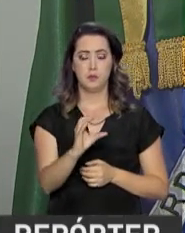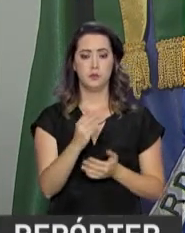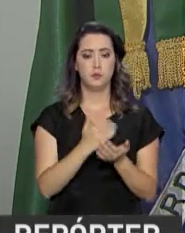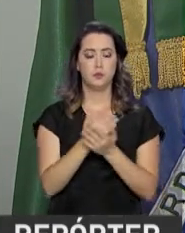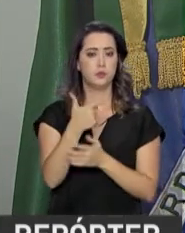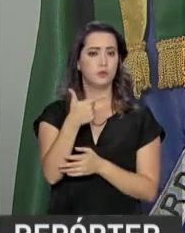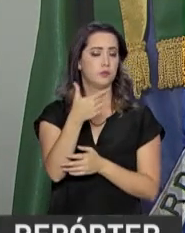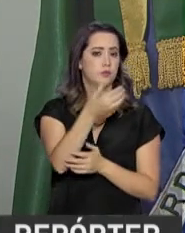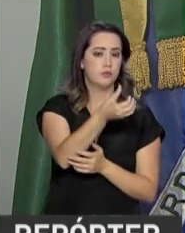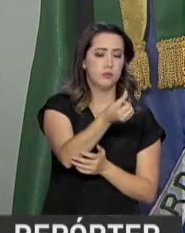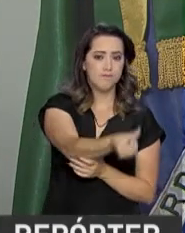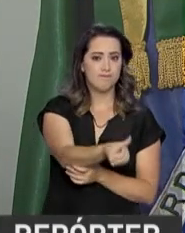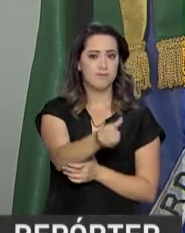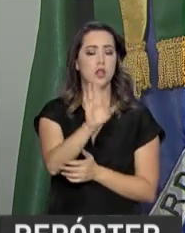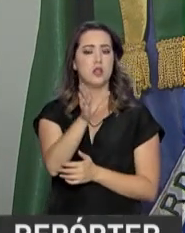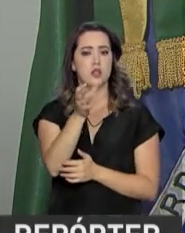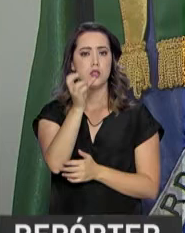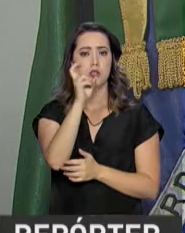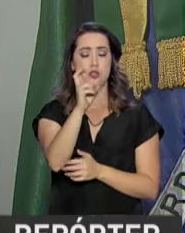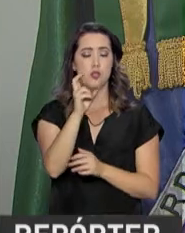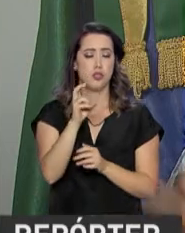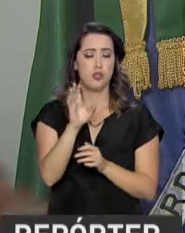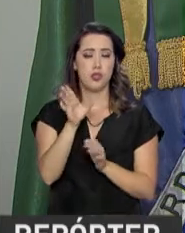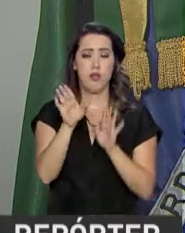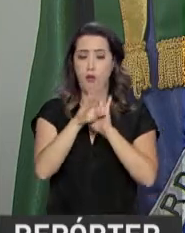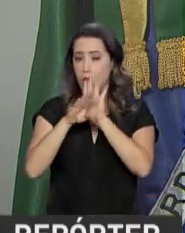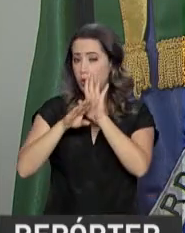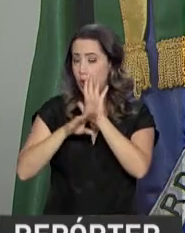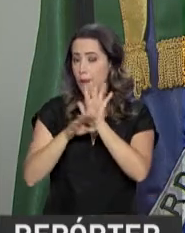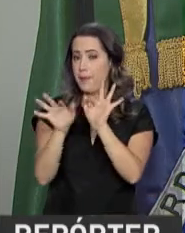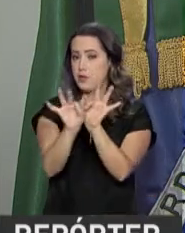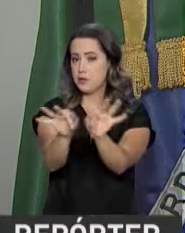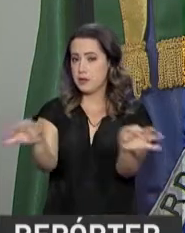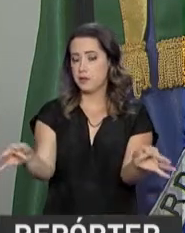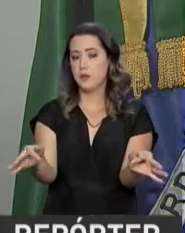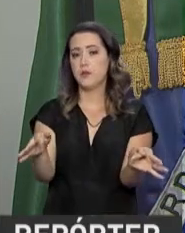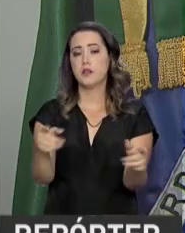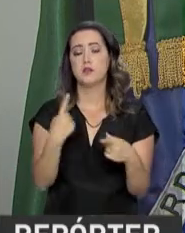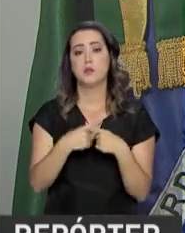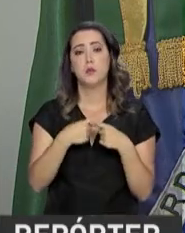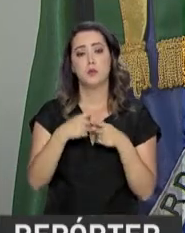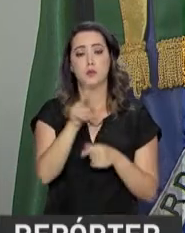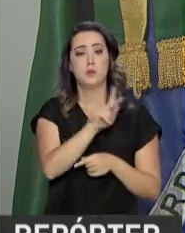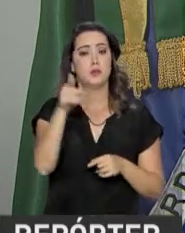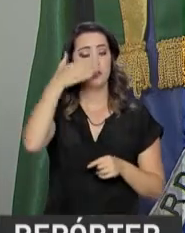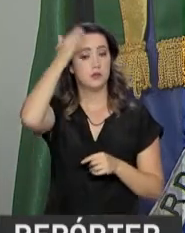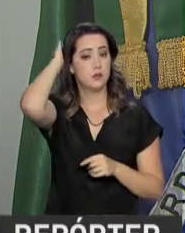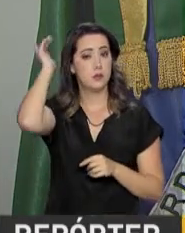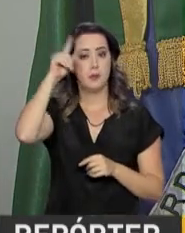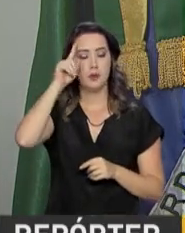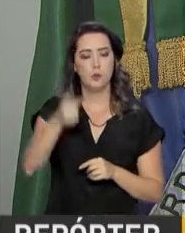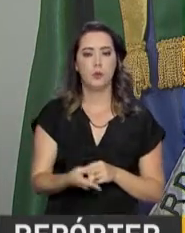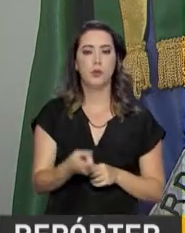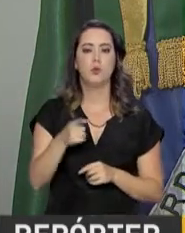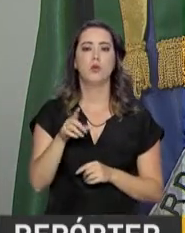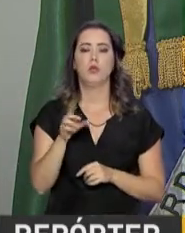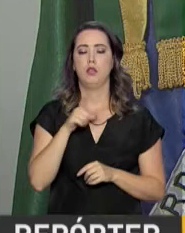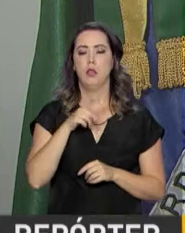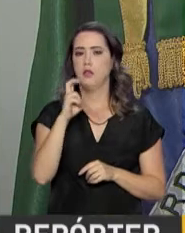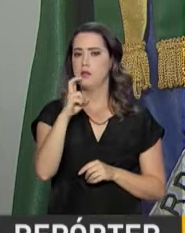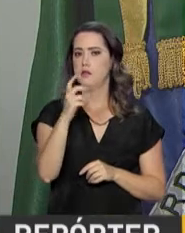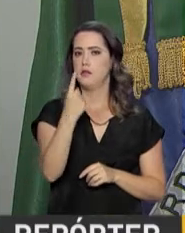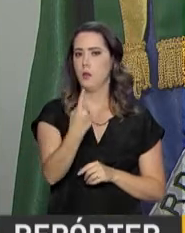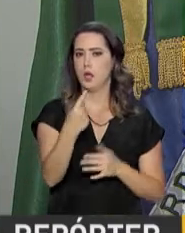nós estamos com um pacote de simplificação por determinação do presidente michel temer envolvem 51